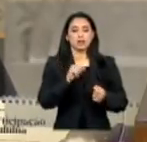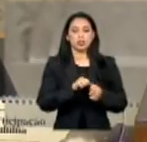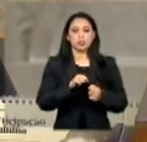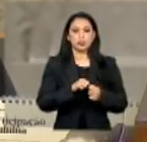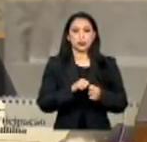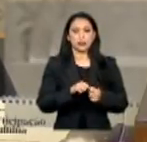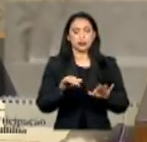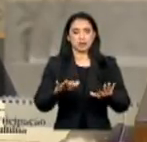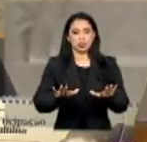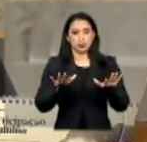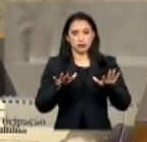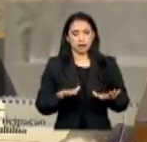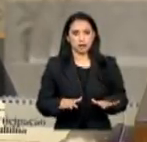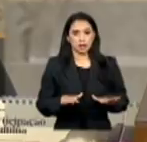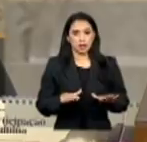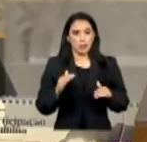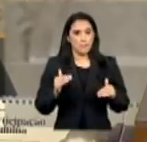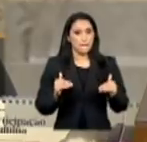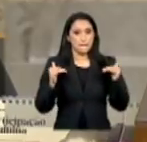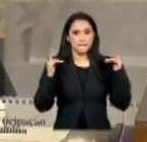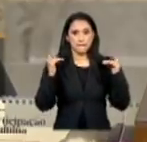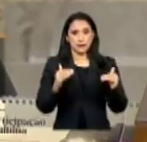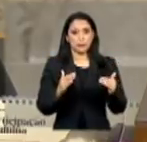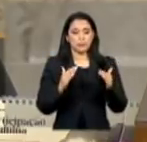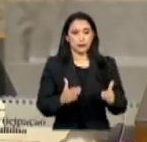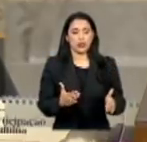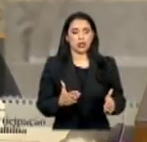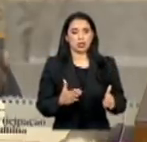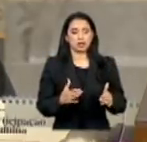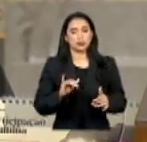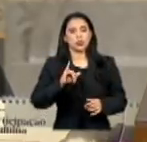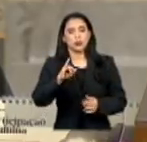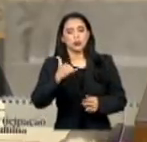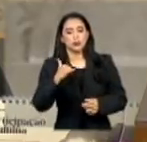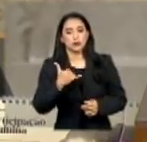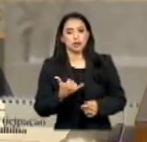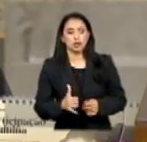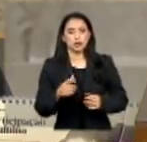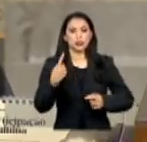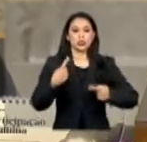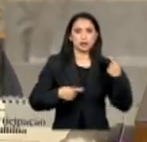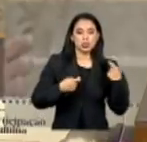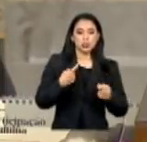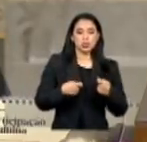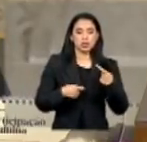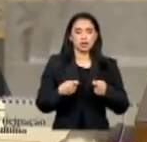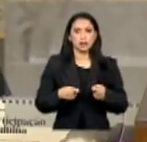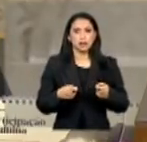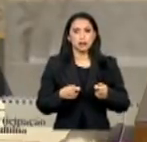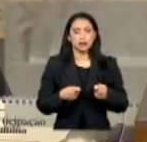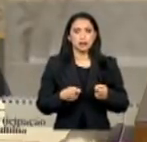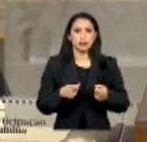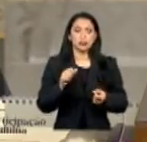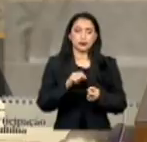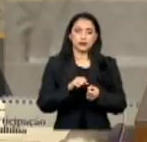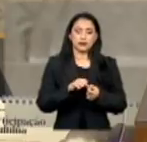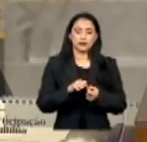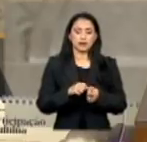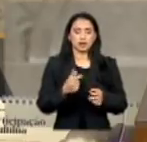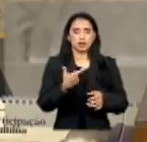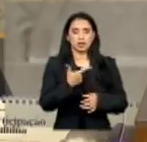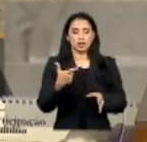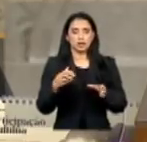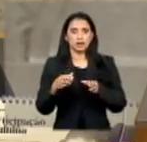colegiado máximo a oportunidade de discutir aquela mesma questão tratada na segunda turma no julgamento